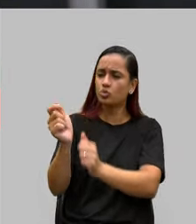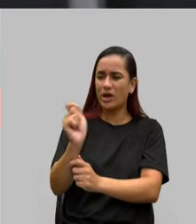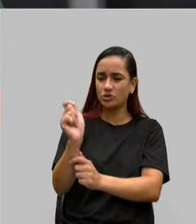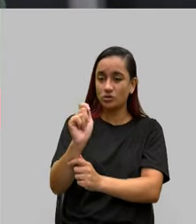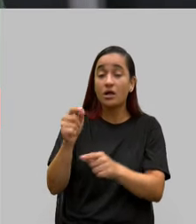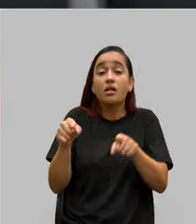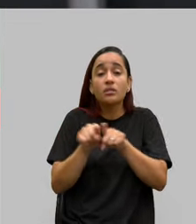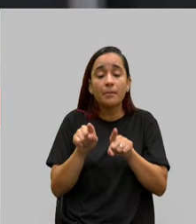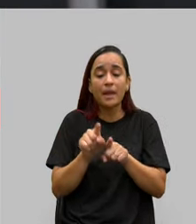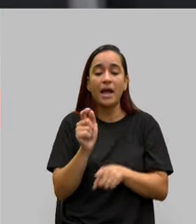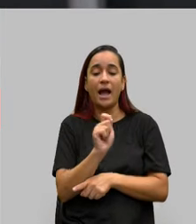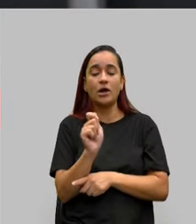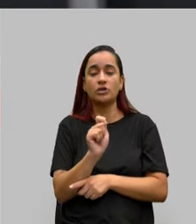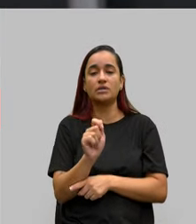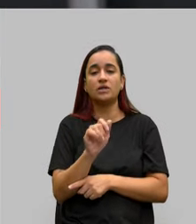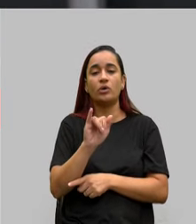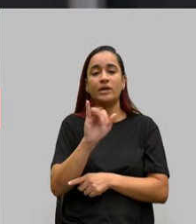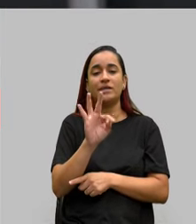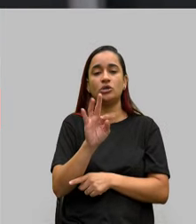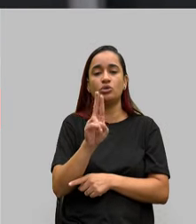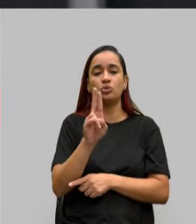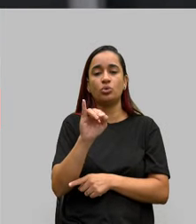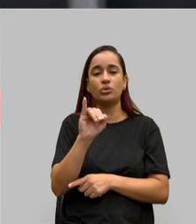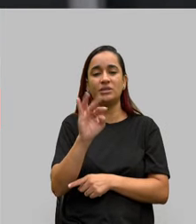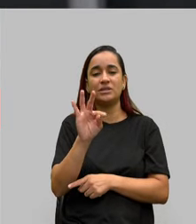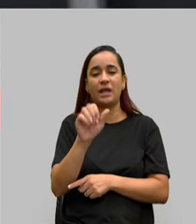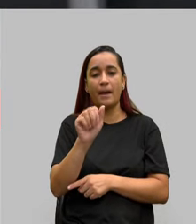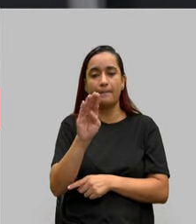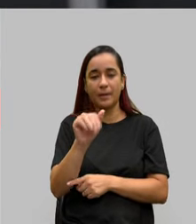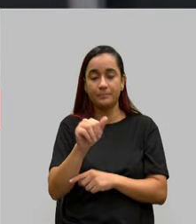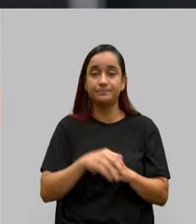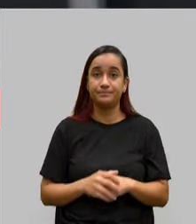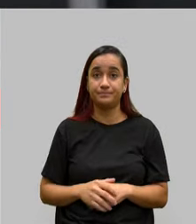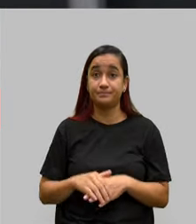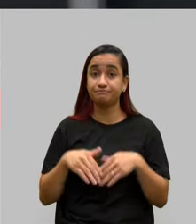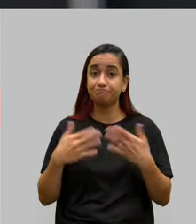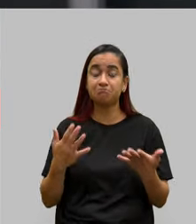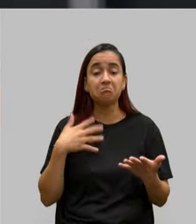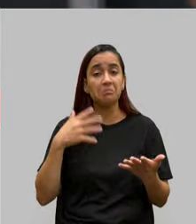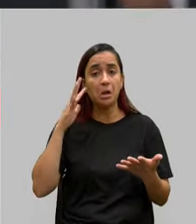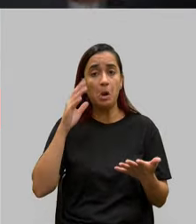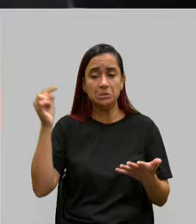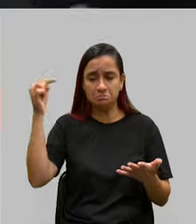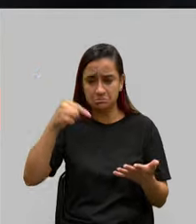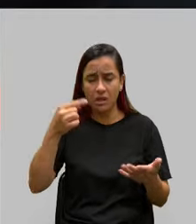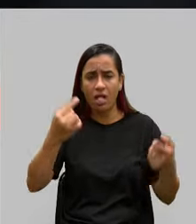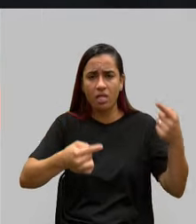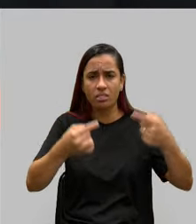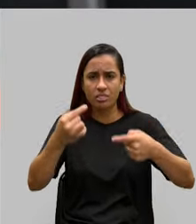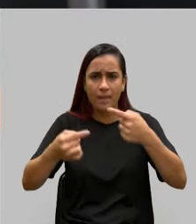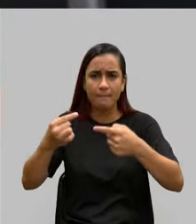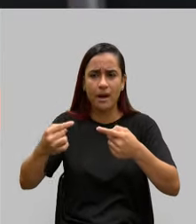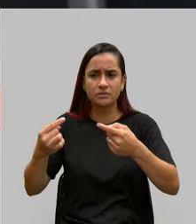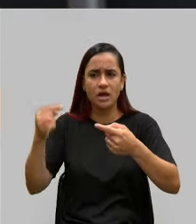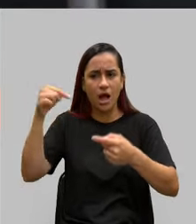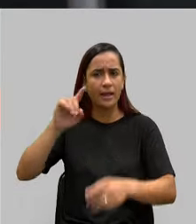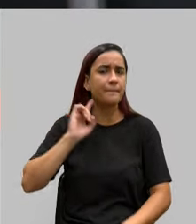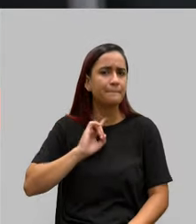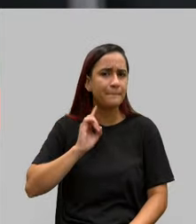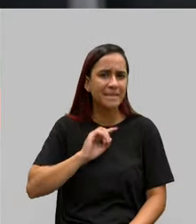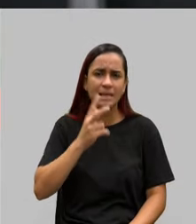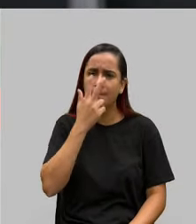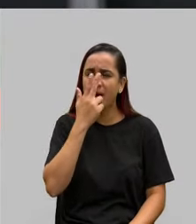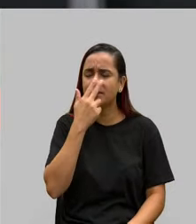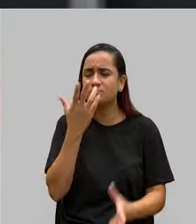itaba bom gente eh eu acho que esse debate quando a gente traz que Minas Gerais tá muito atrasada